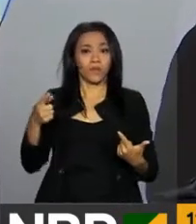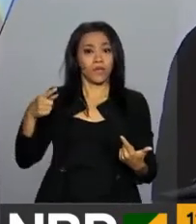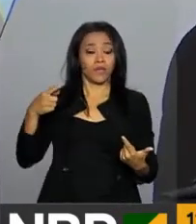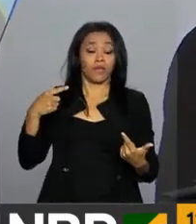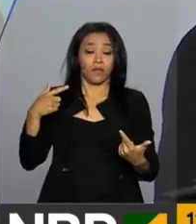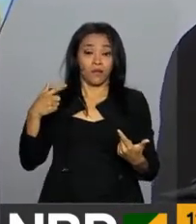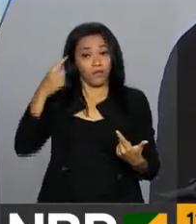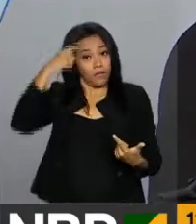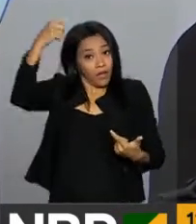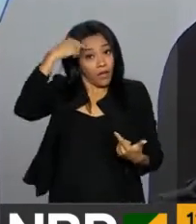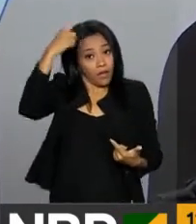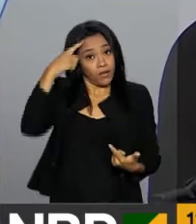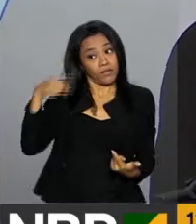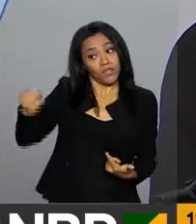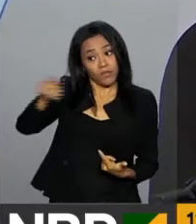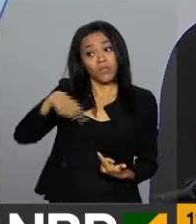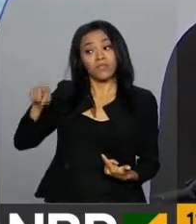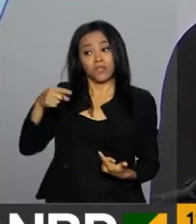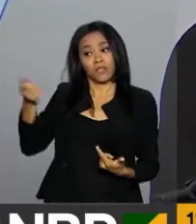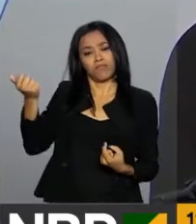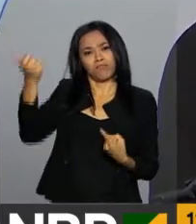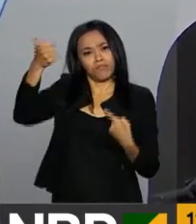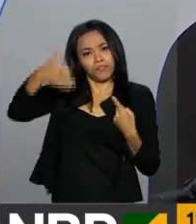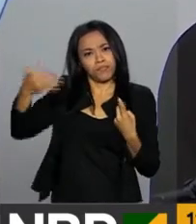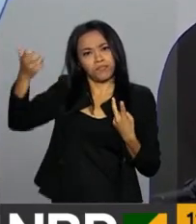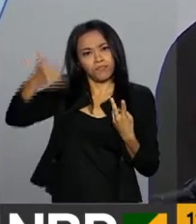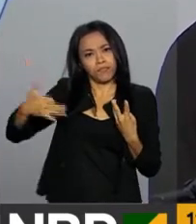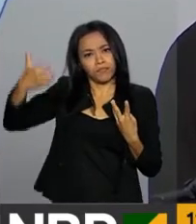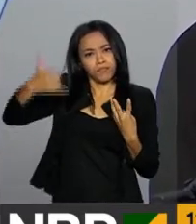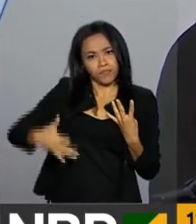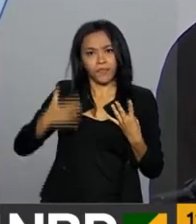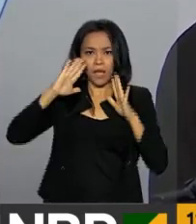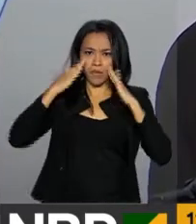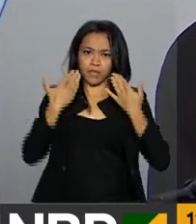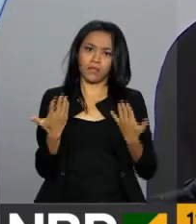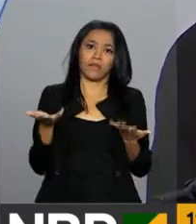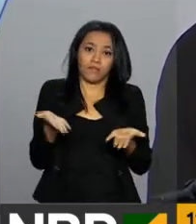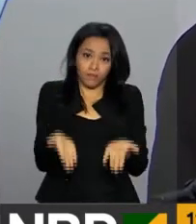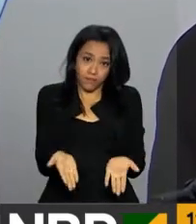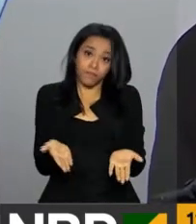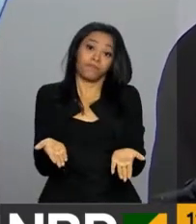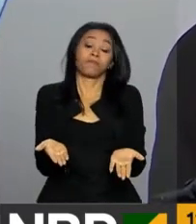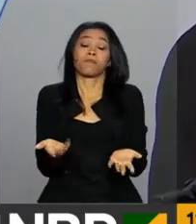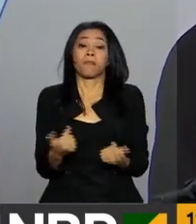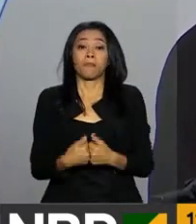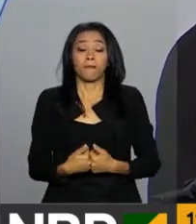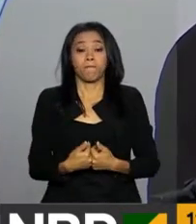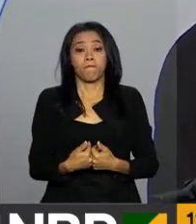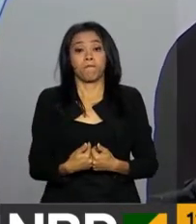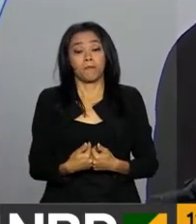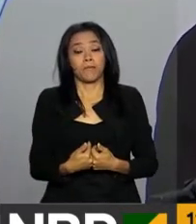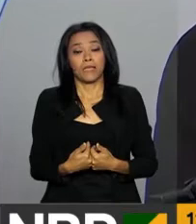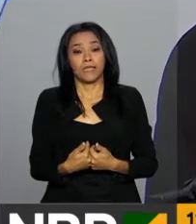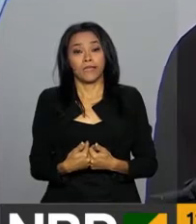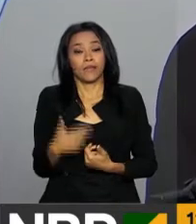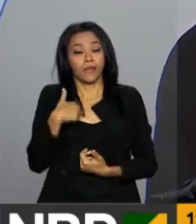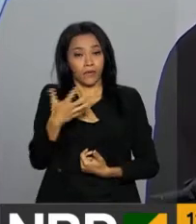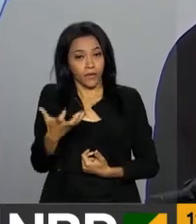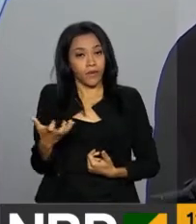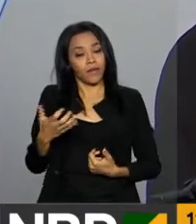é e os e rádio apontaram apontaram da tribuna e e esta eu quero até